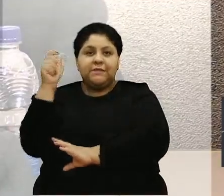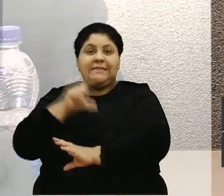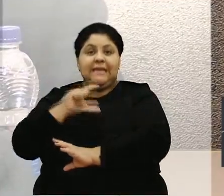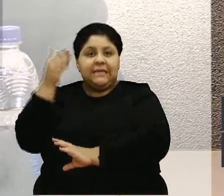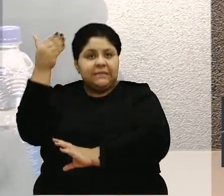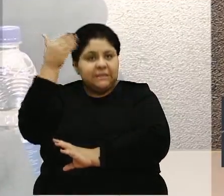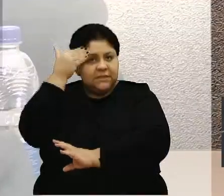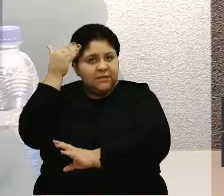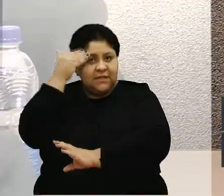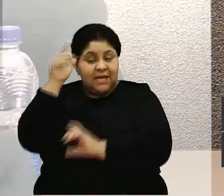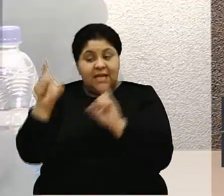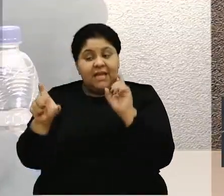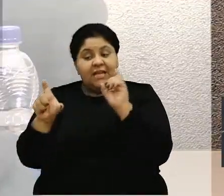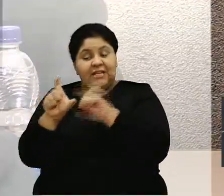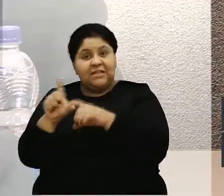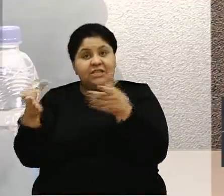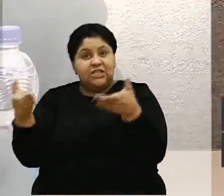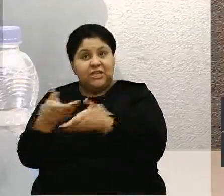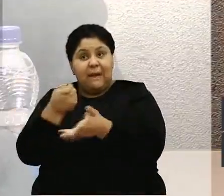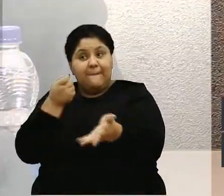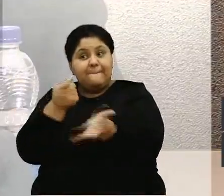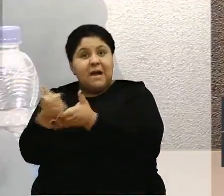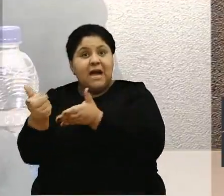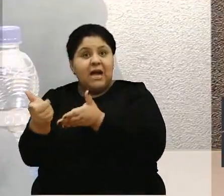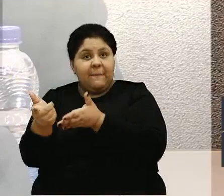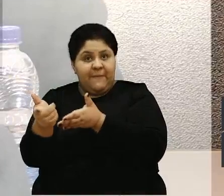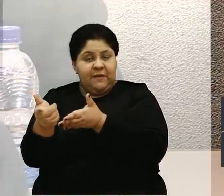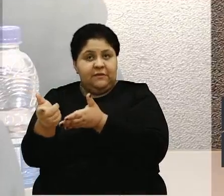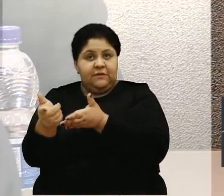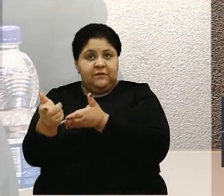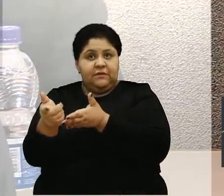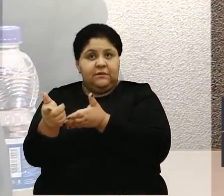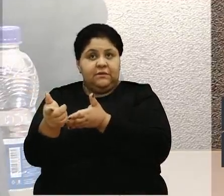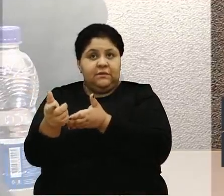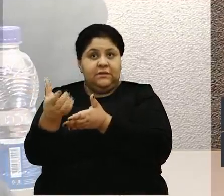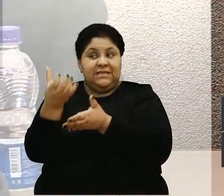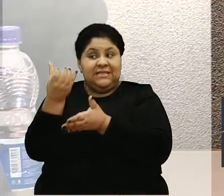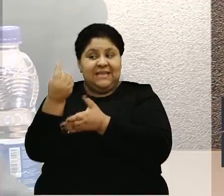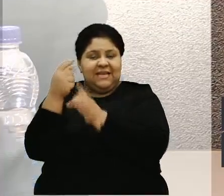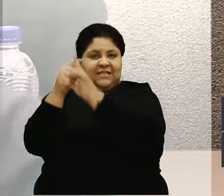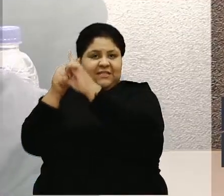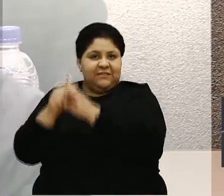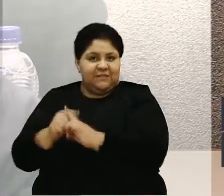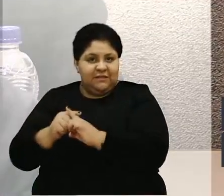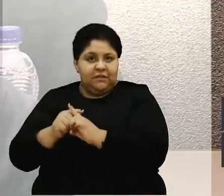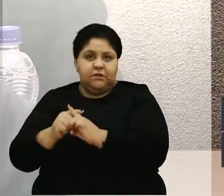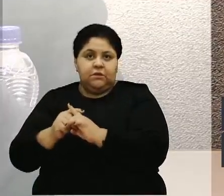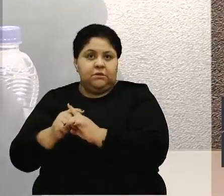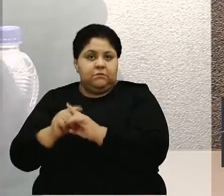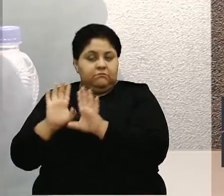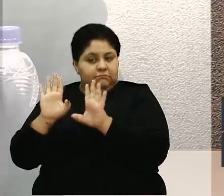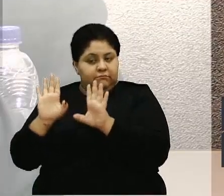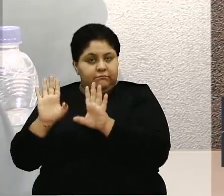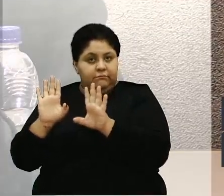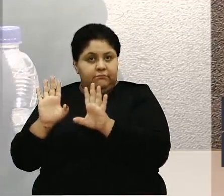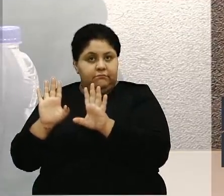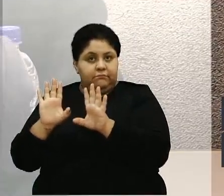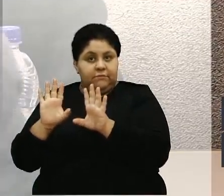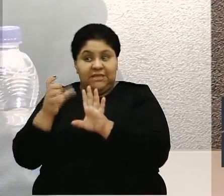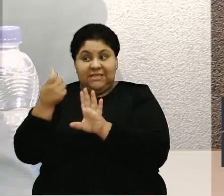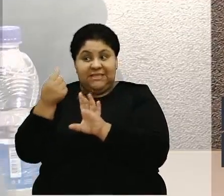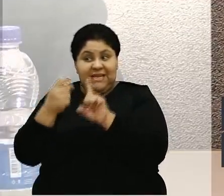seguinte: essa dívida ela já foi paga pelo menos 6 vezes. Ela já foi paga, tá? 6